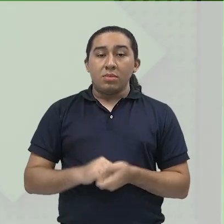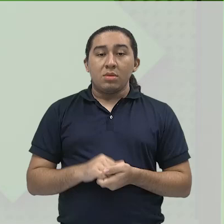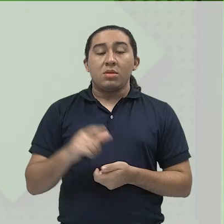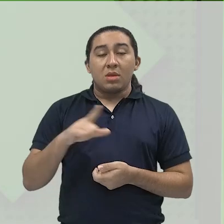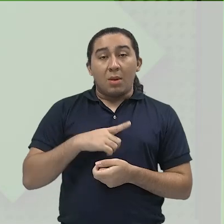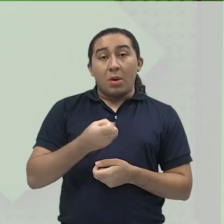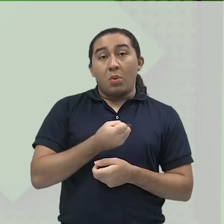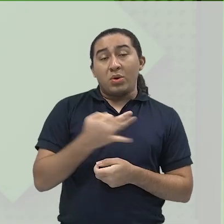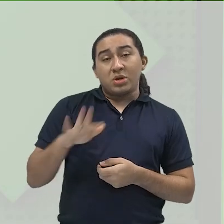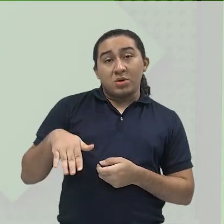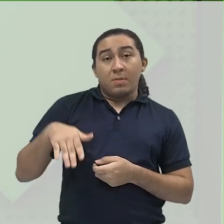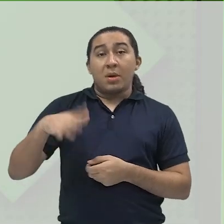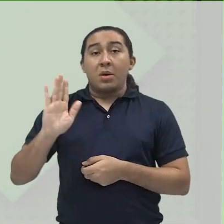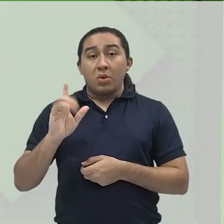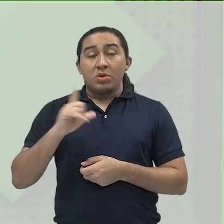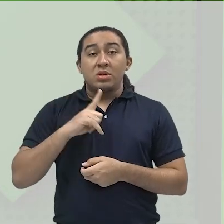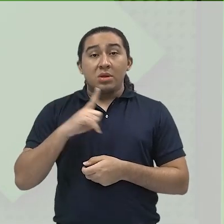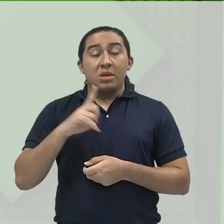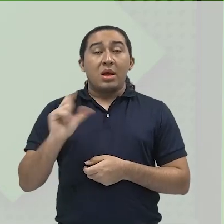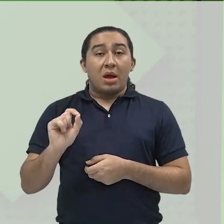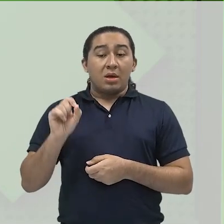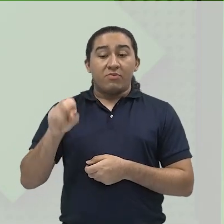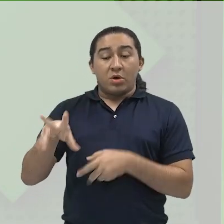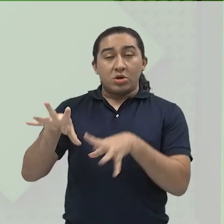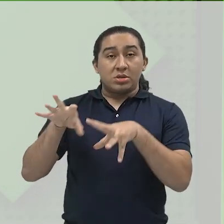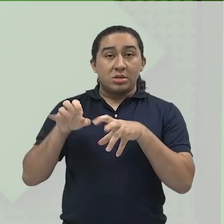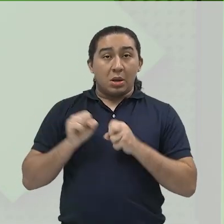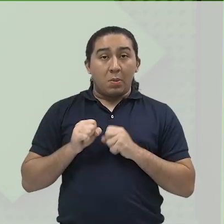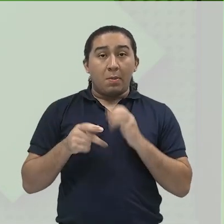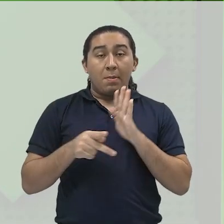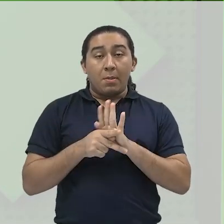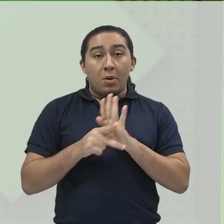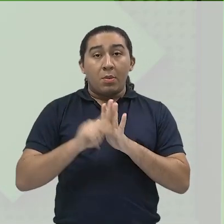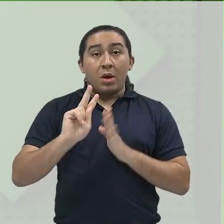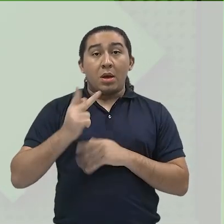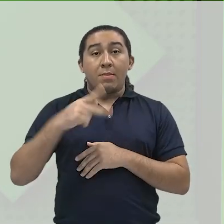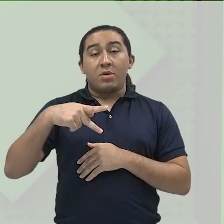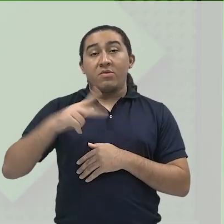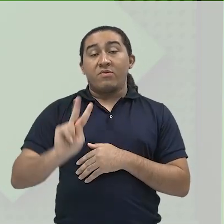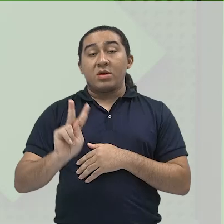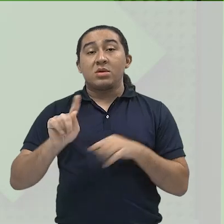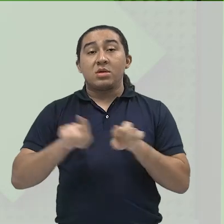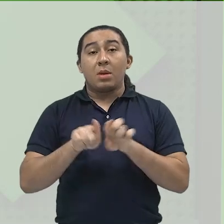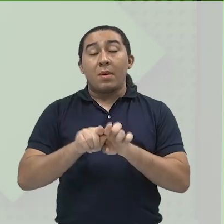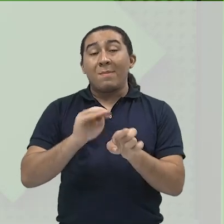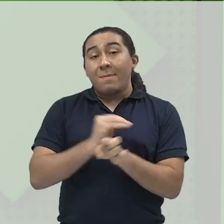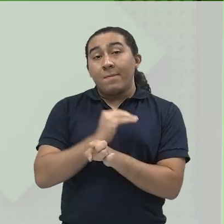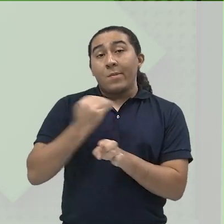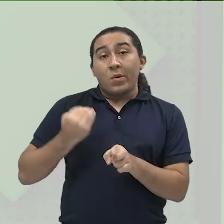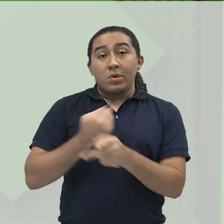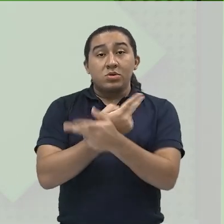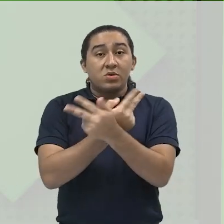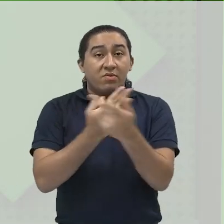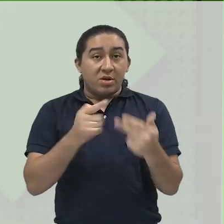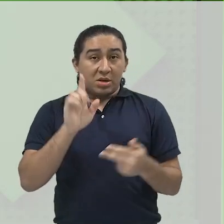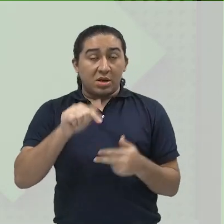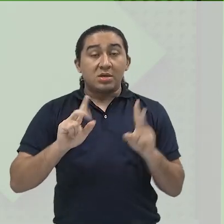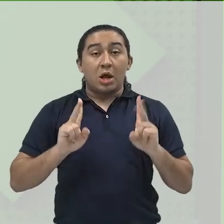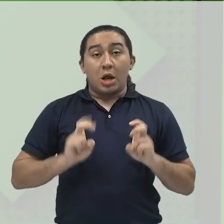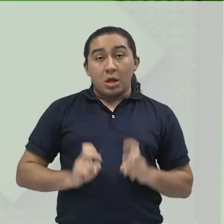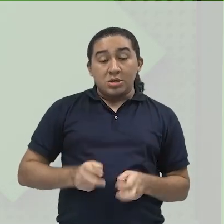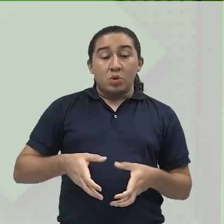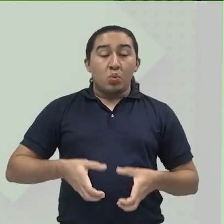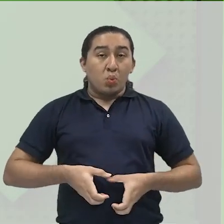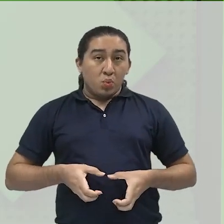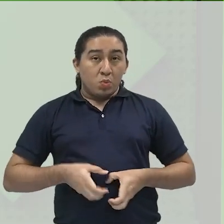de infecções por HPV e também de mortes associadas a esse câncer no colo de útero, que é causado